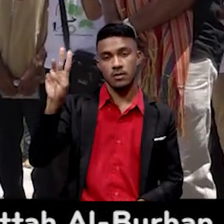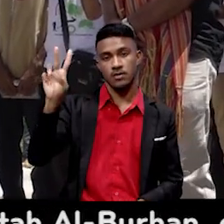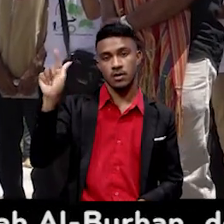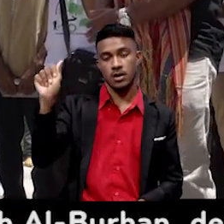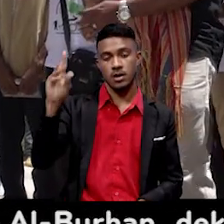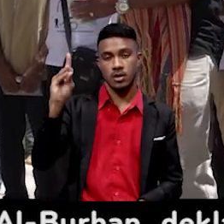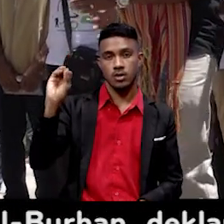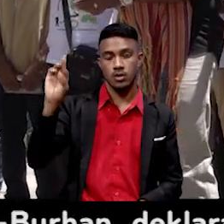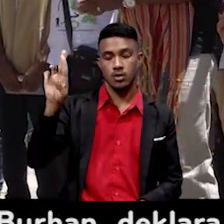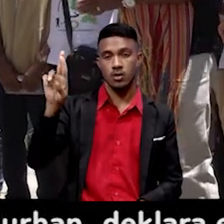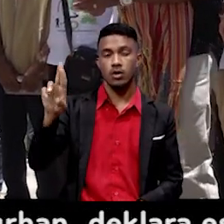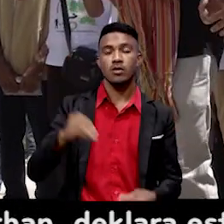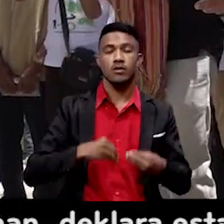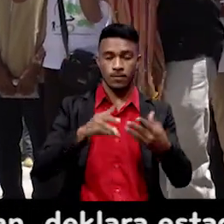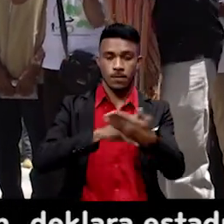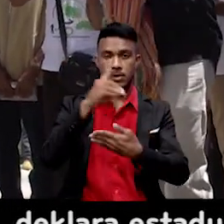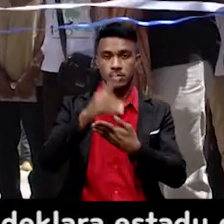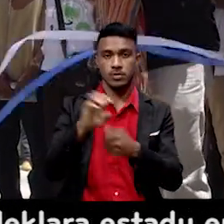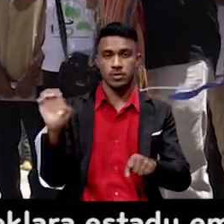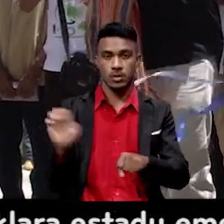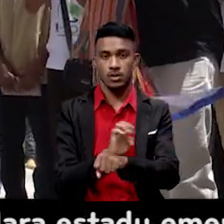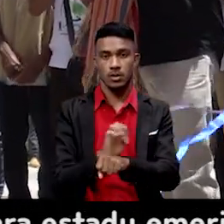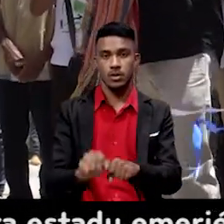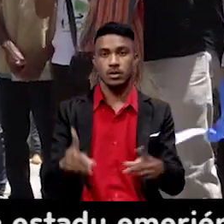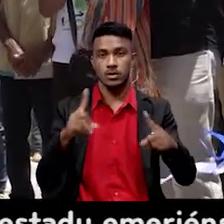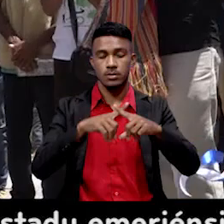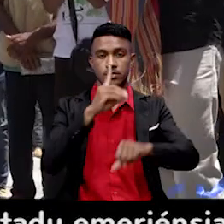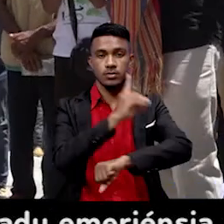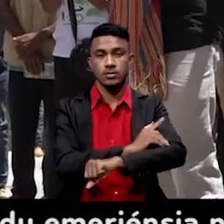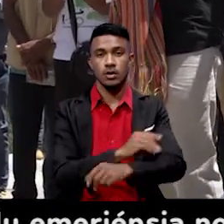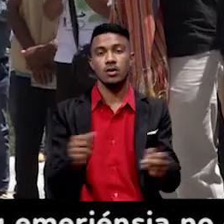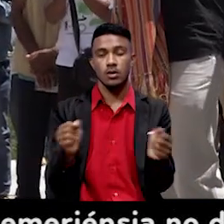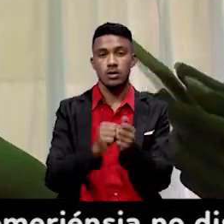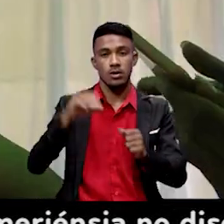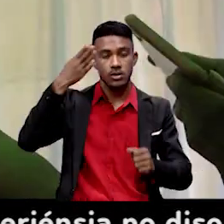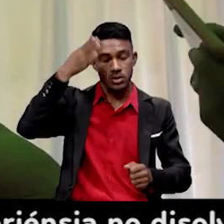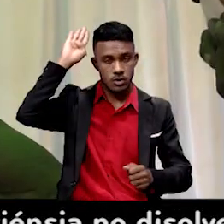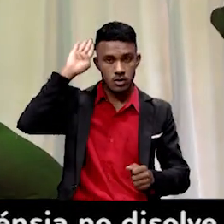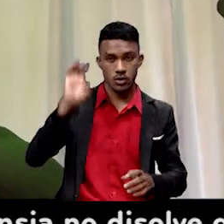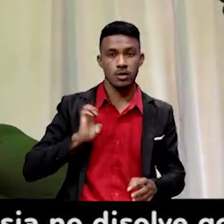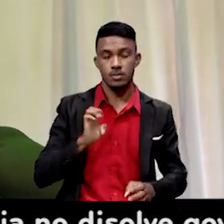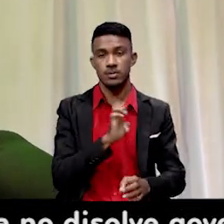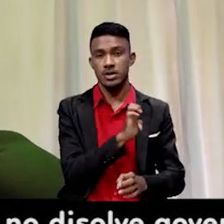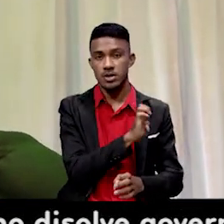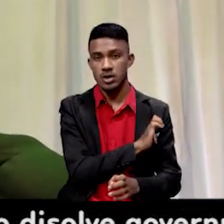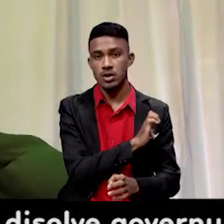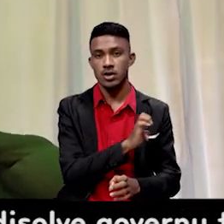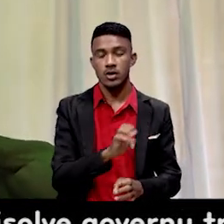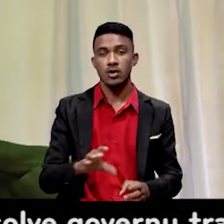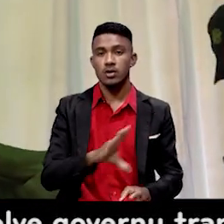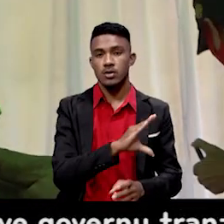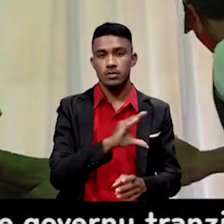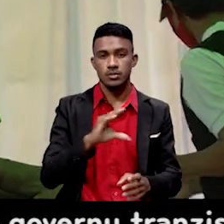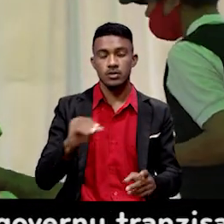comunidade desenvolve a economia. Oi, ao senhor embaixador União Europeia. Mai inaugura estrada rural trosu